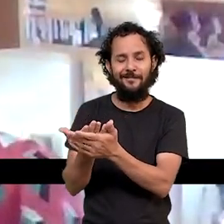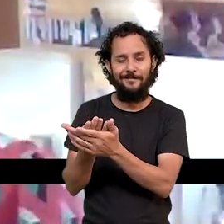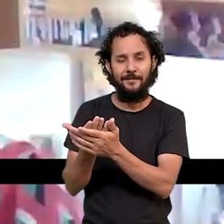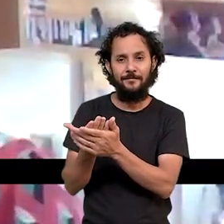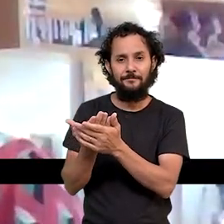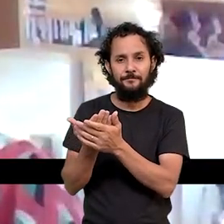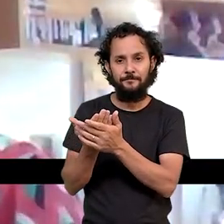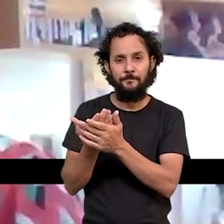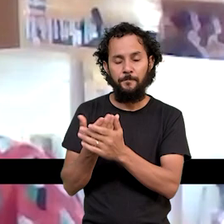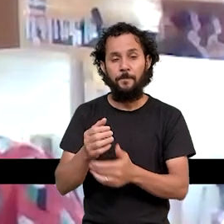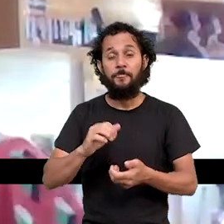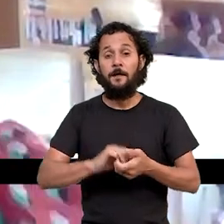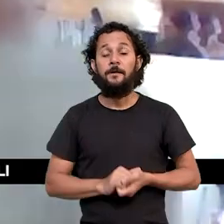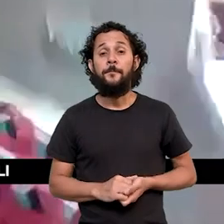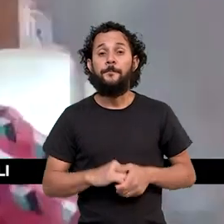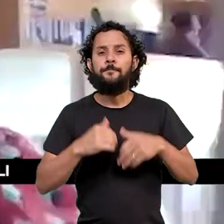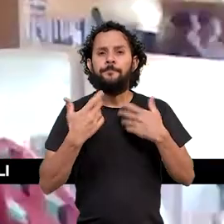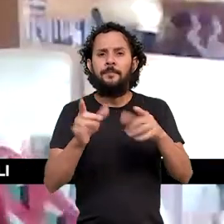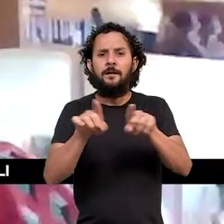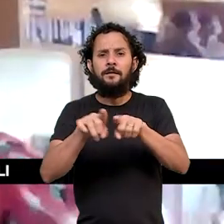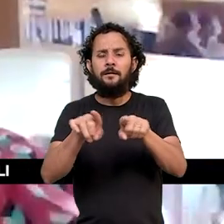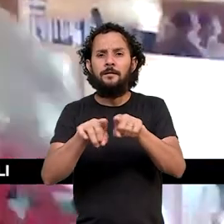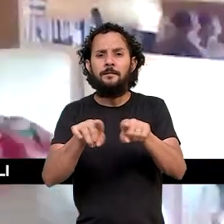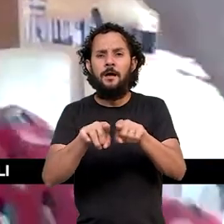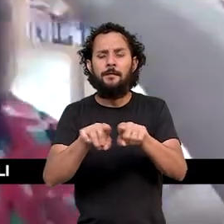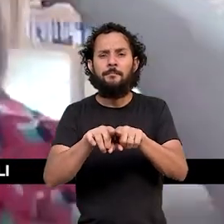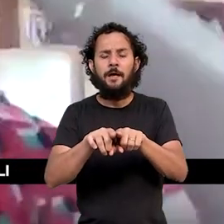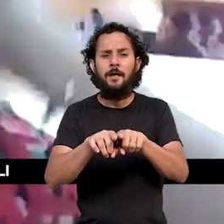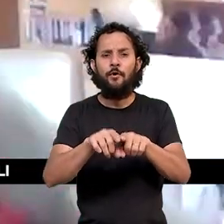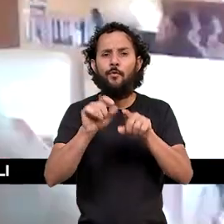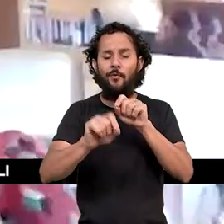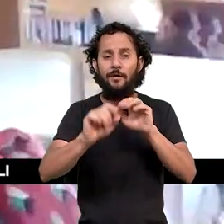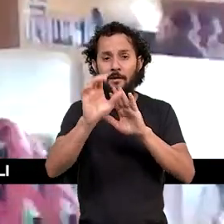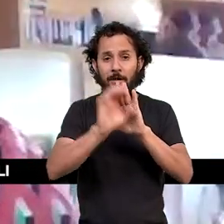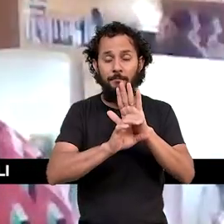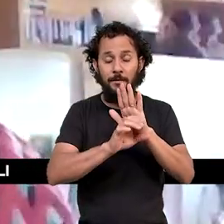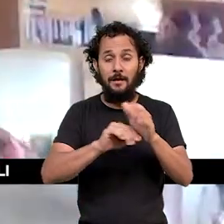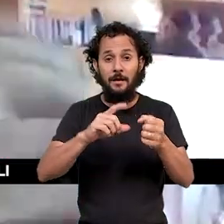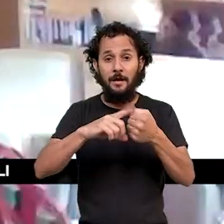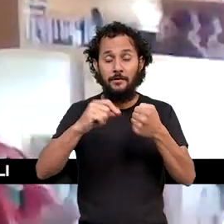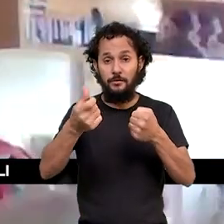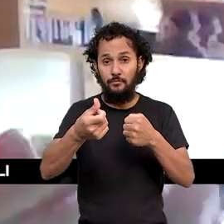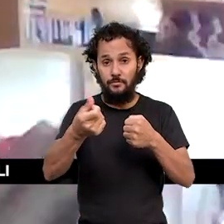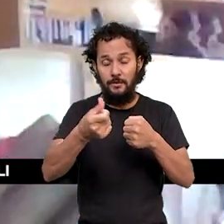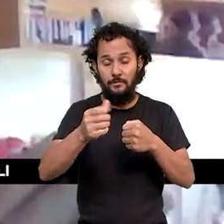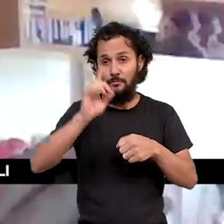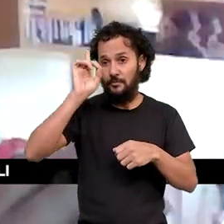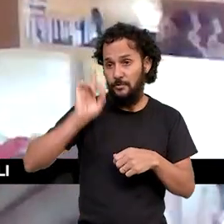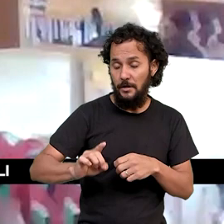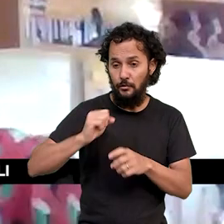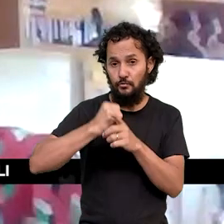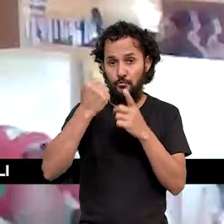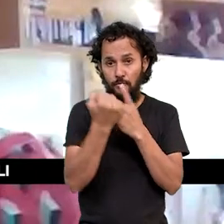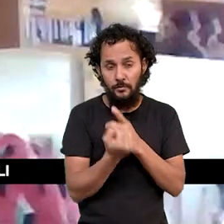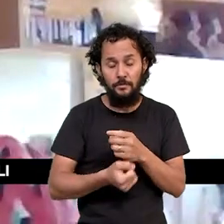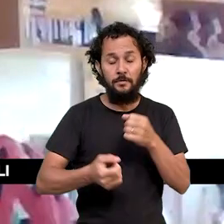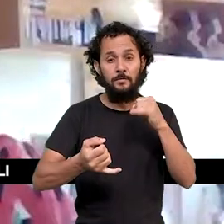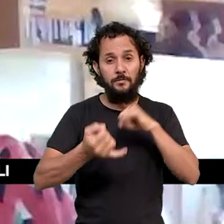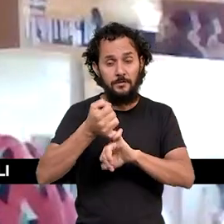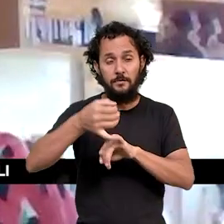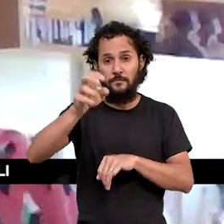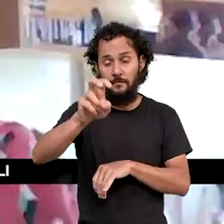de educação infantil. Ao mesmo tempo que no artigo 6º dos direitos sociais, no